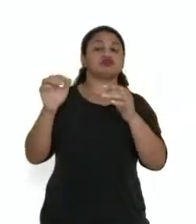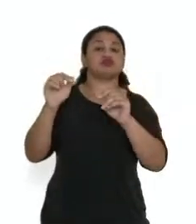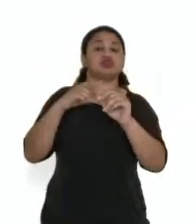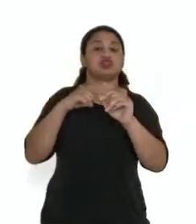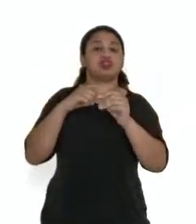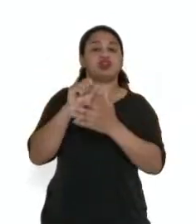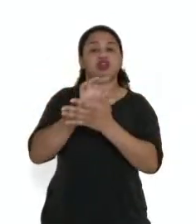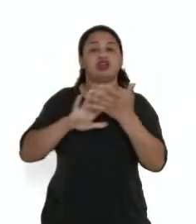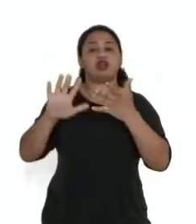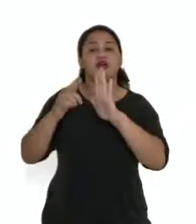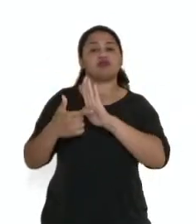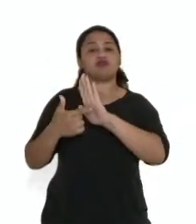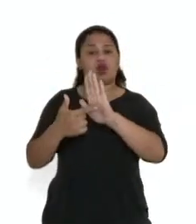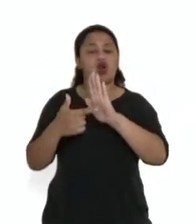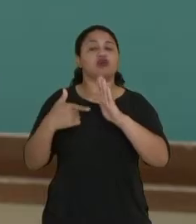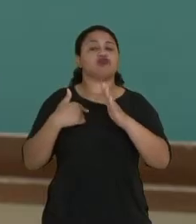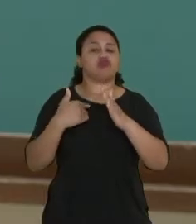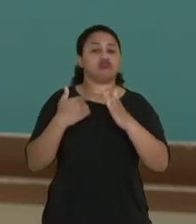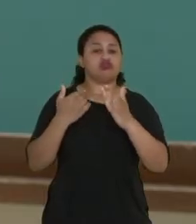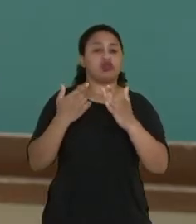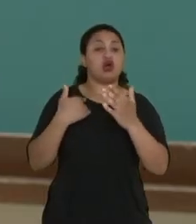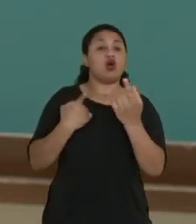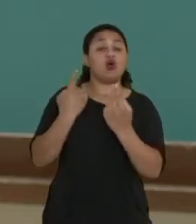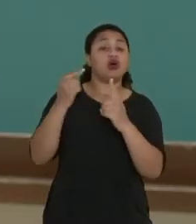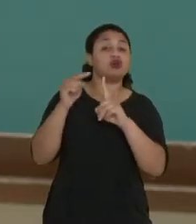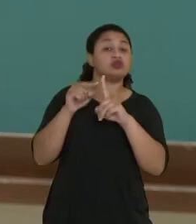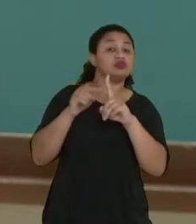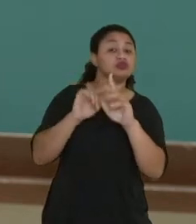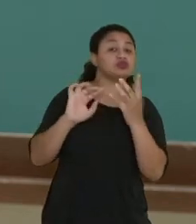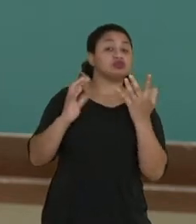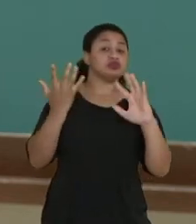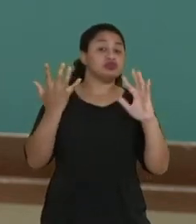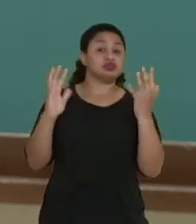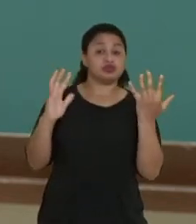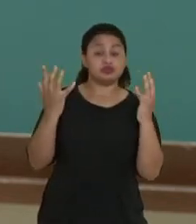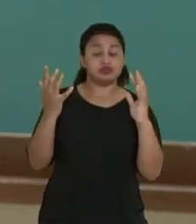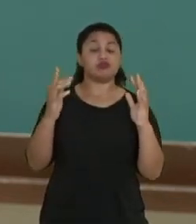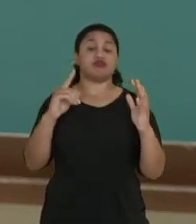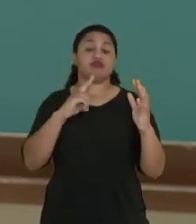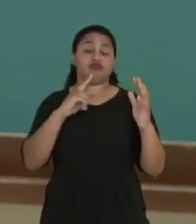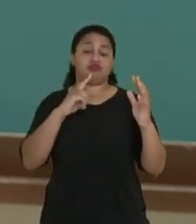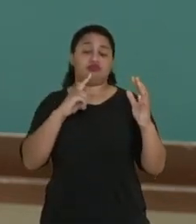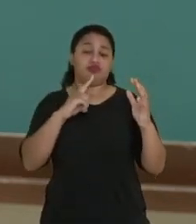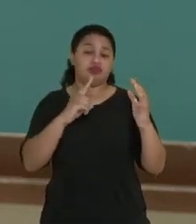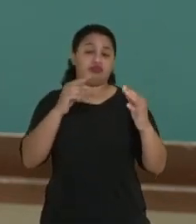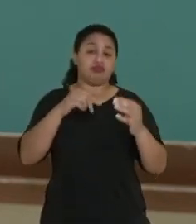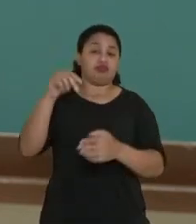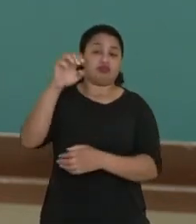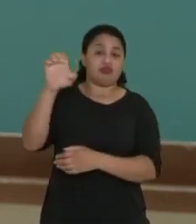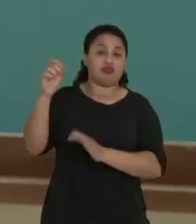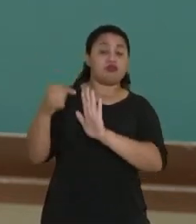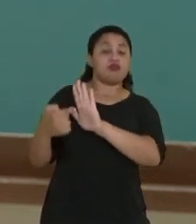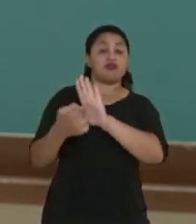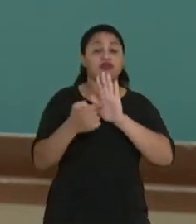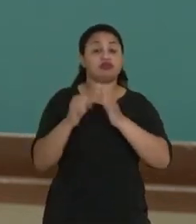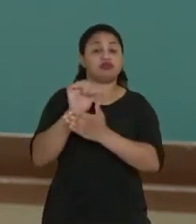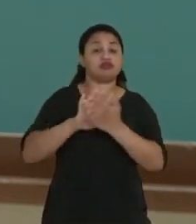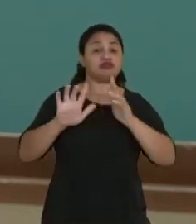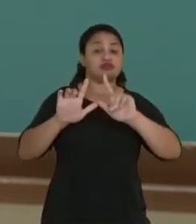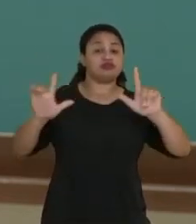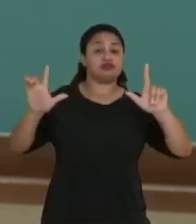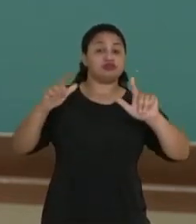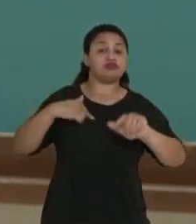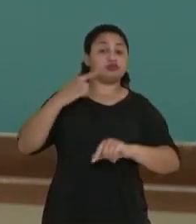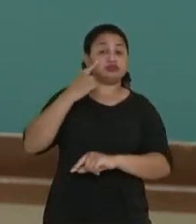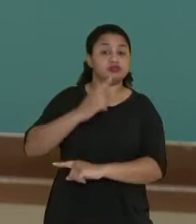trazer para nós essa informação de qual tipo climático estamos falando ou qual estamos mostrando aqui na